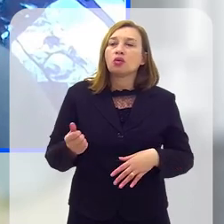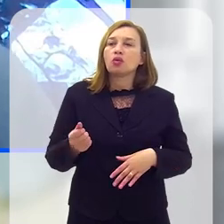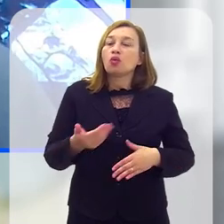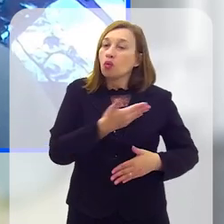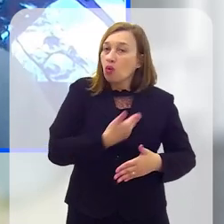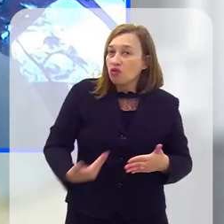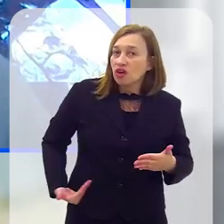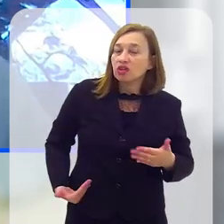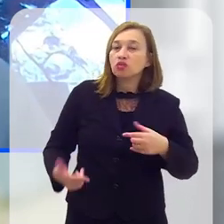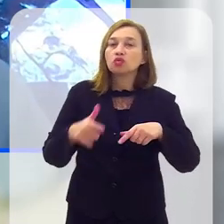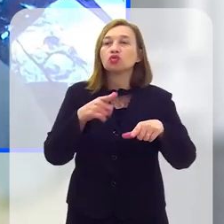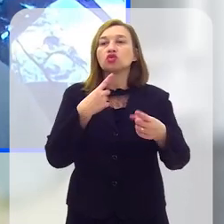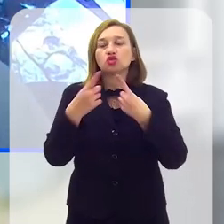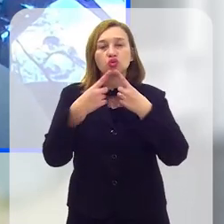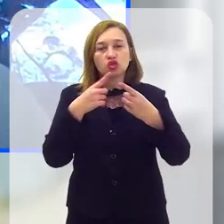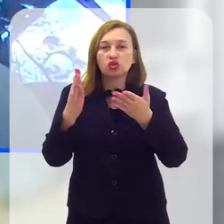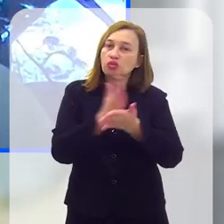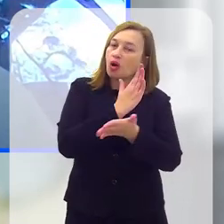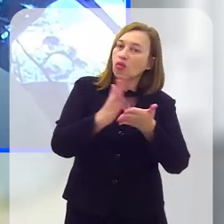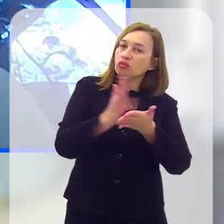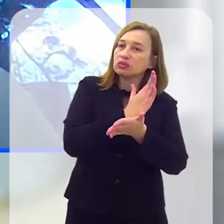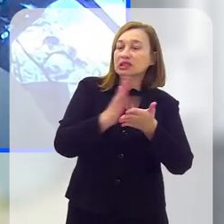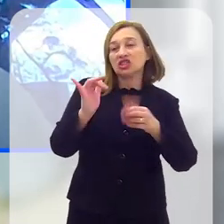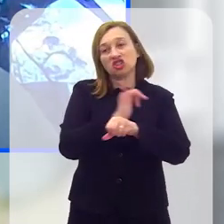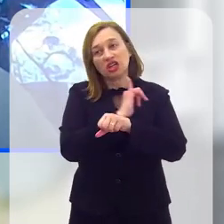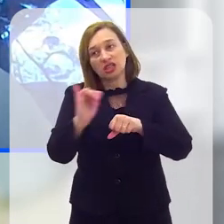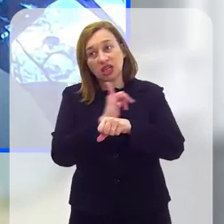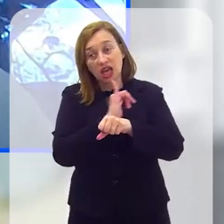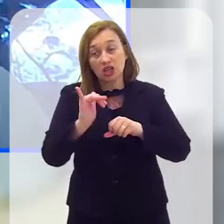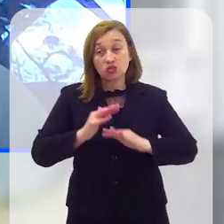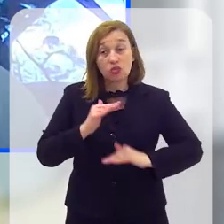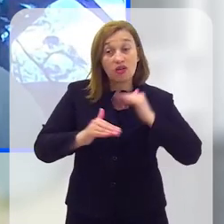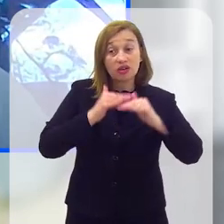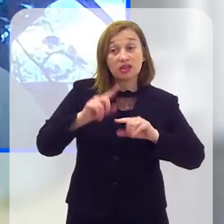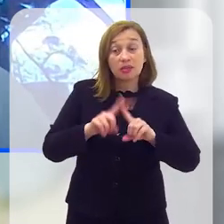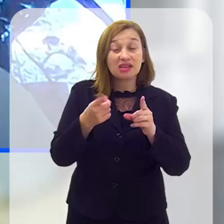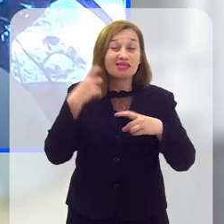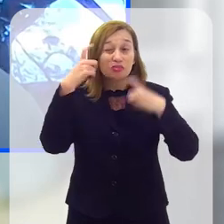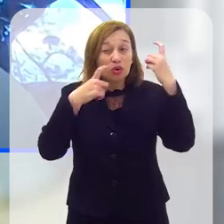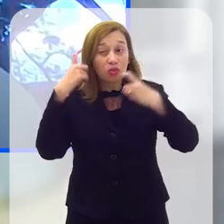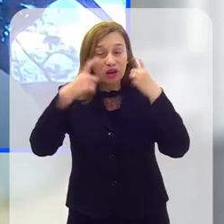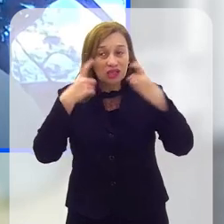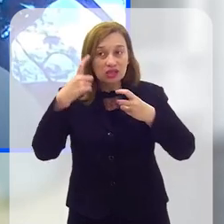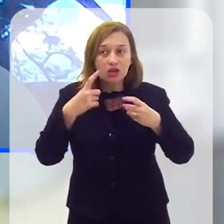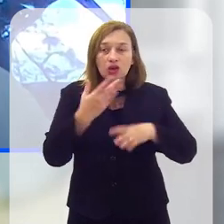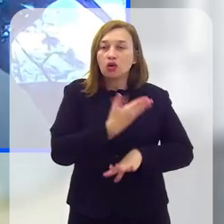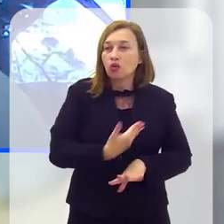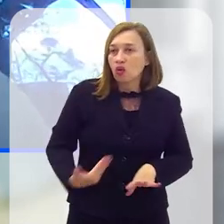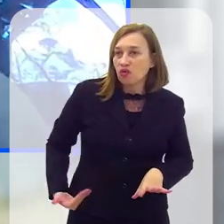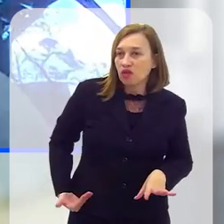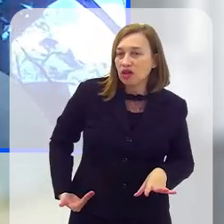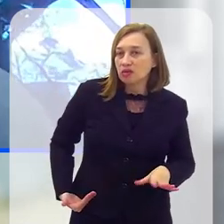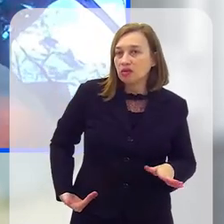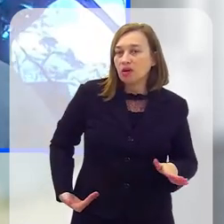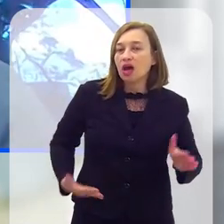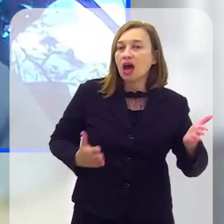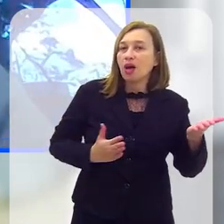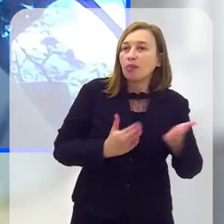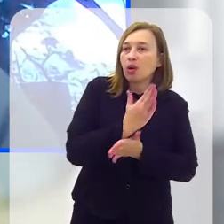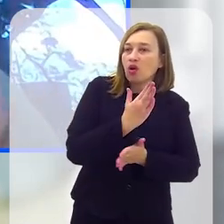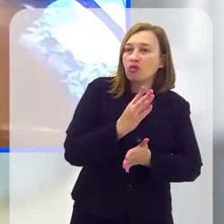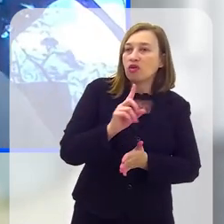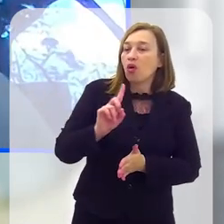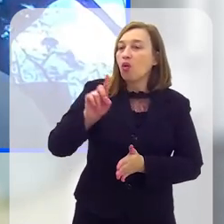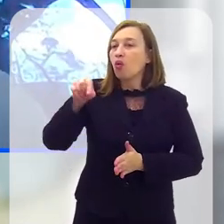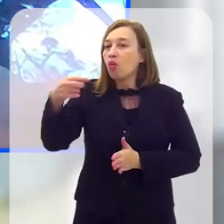o atual governo vem discutindo alguns pontos, acho que alguns avançam, mas essa preocupação sobre um governo aprova, o outro